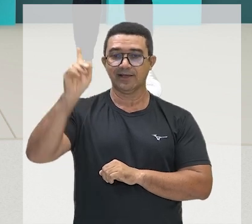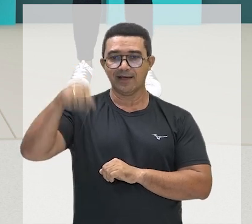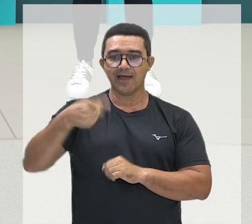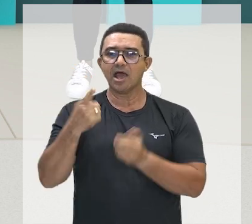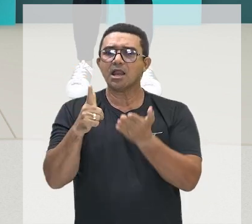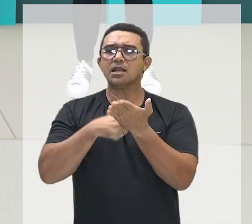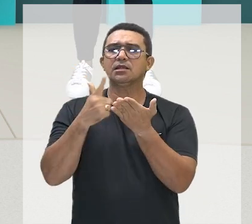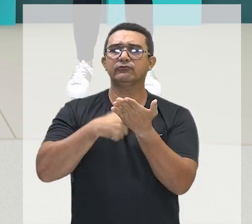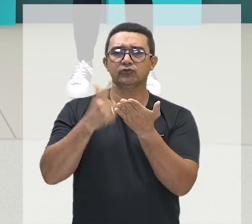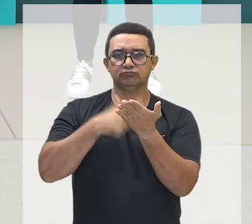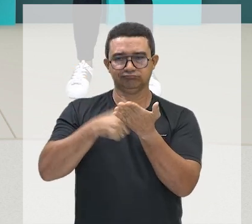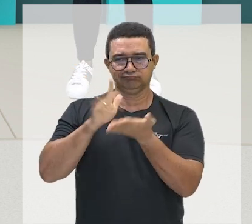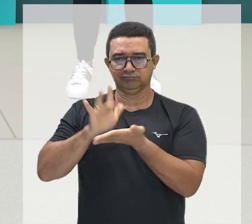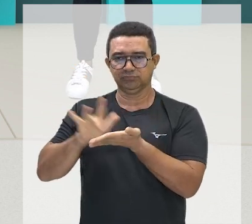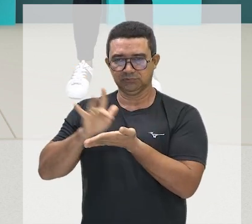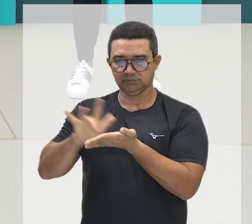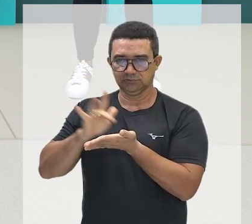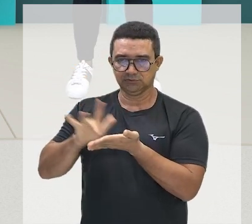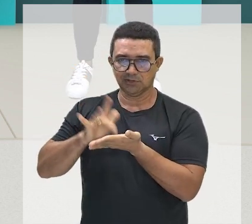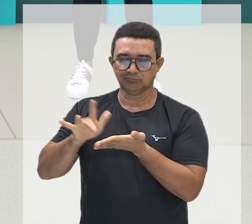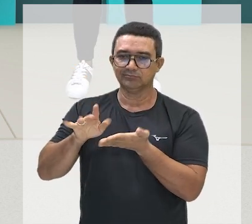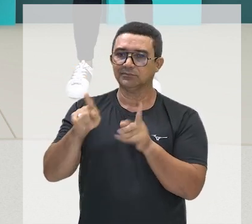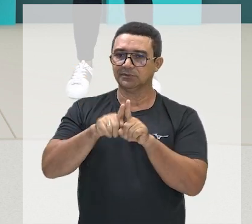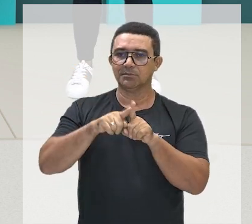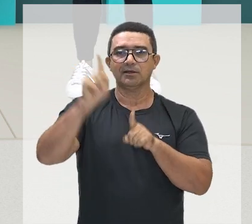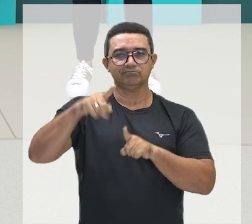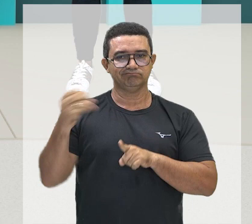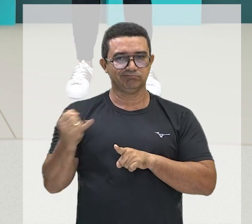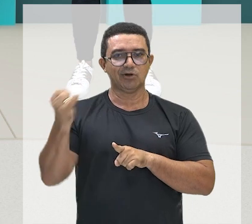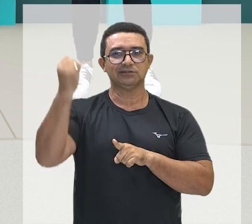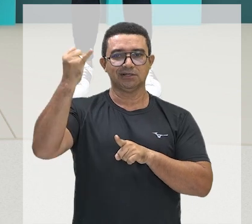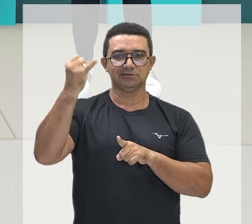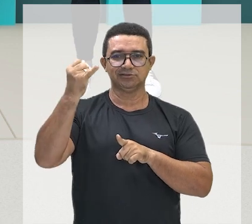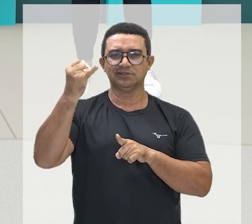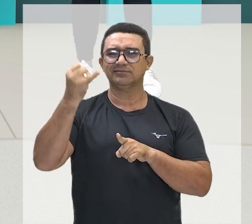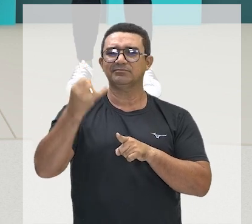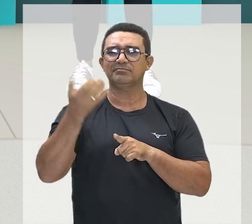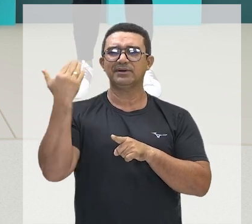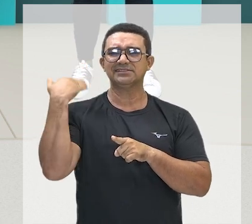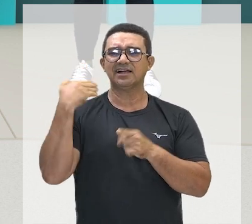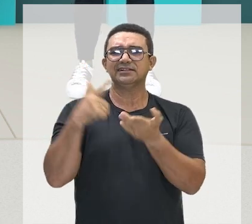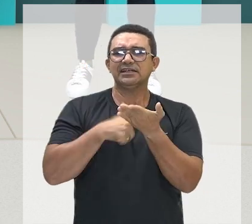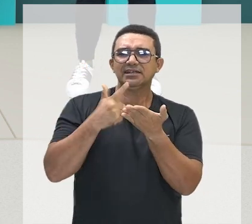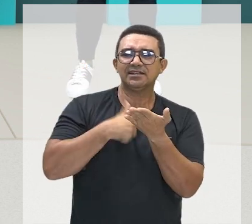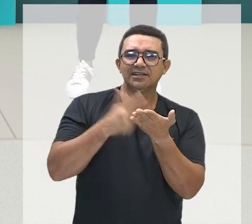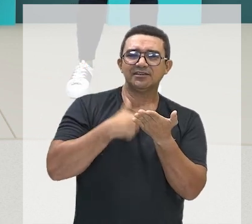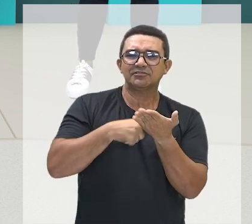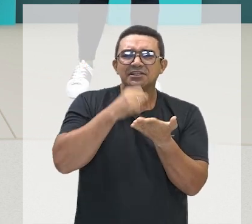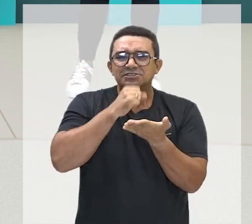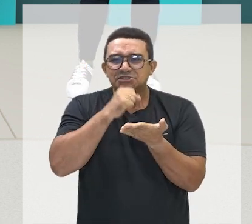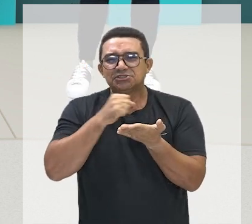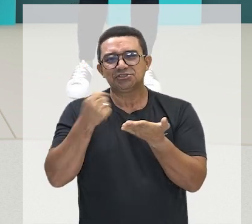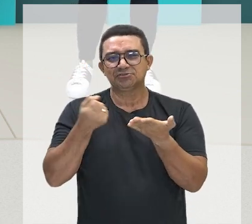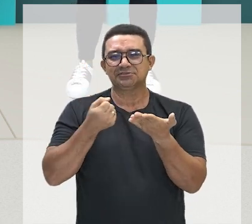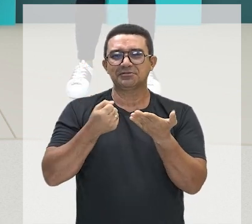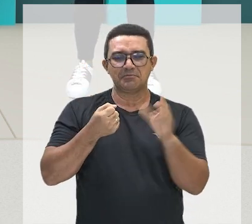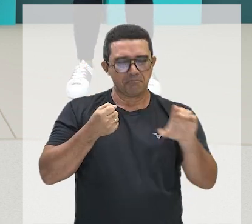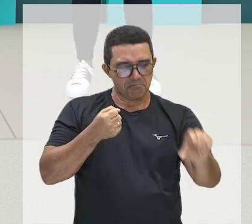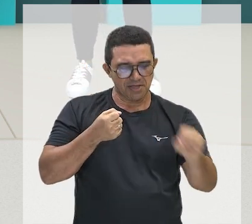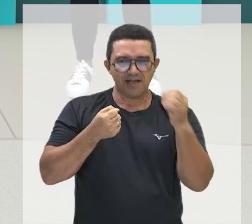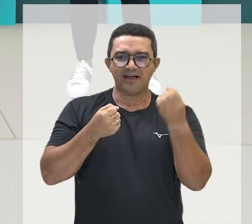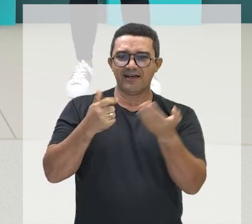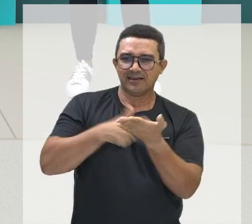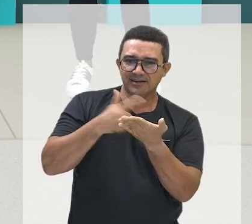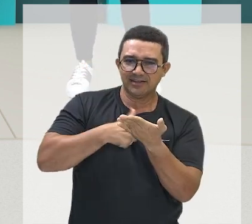nós fazermos uso dos livros físicos, né? Mas nós temos ao nosso favor, para pesquisa, os